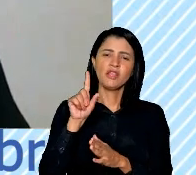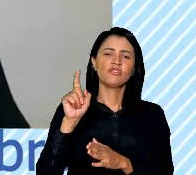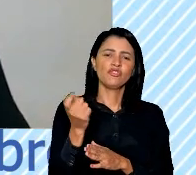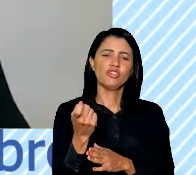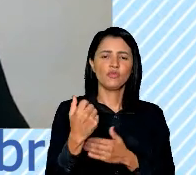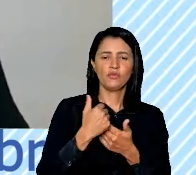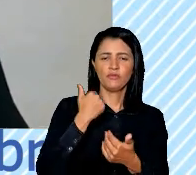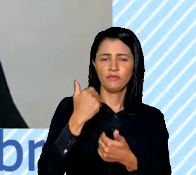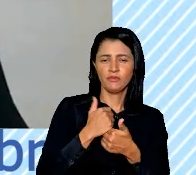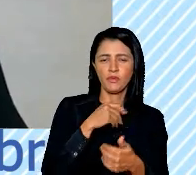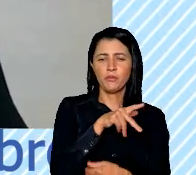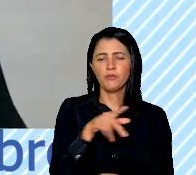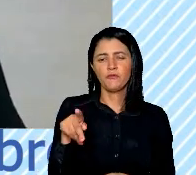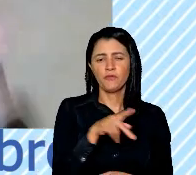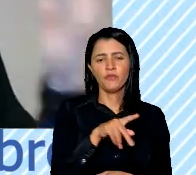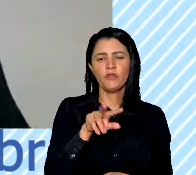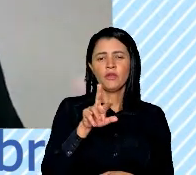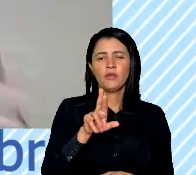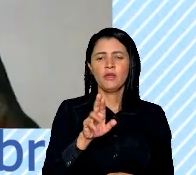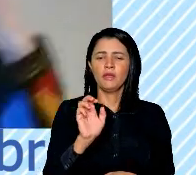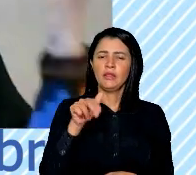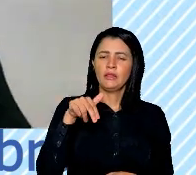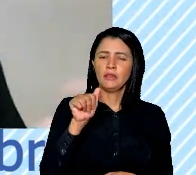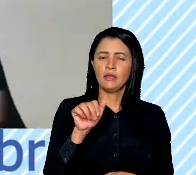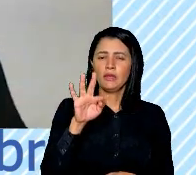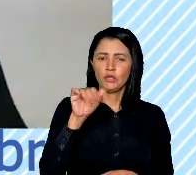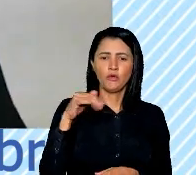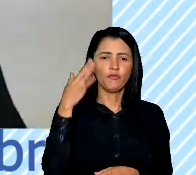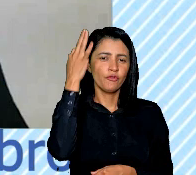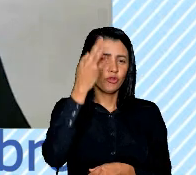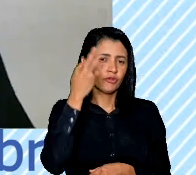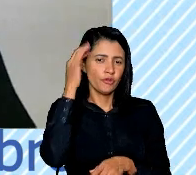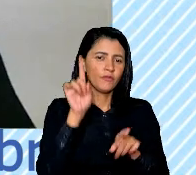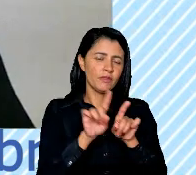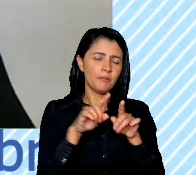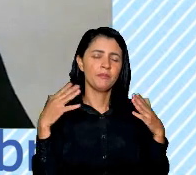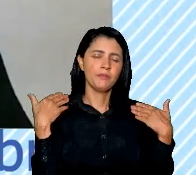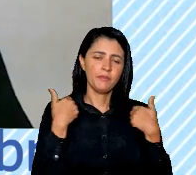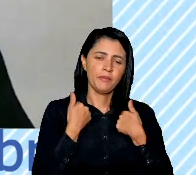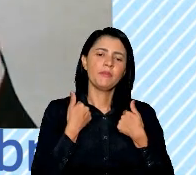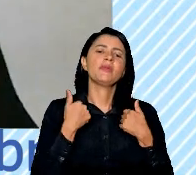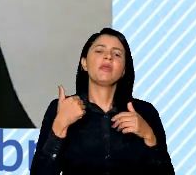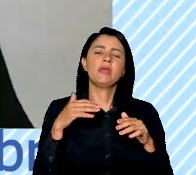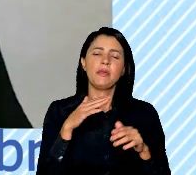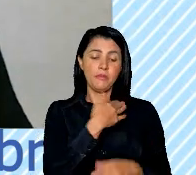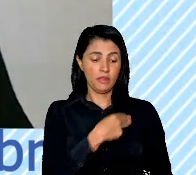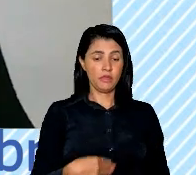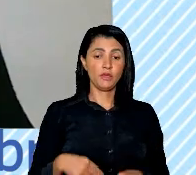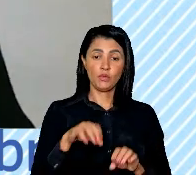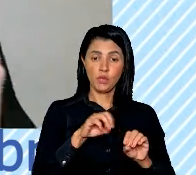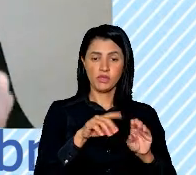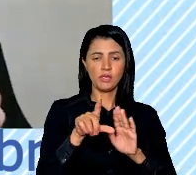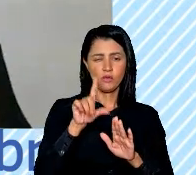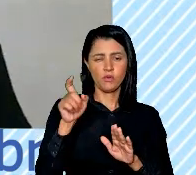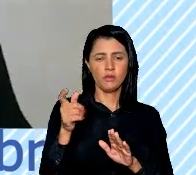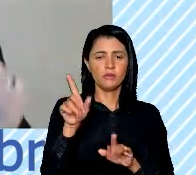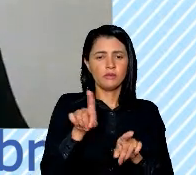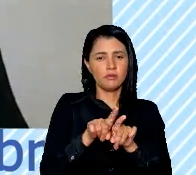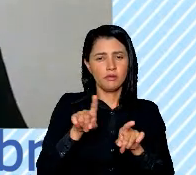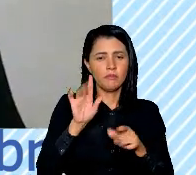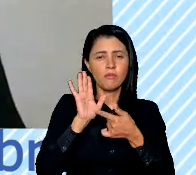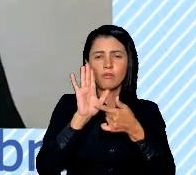o professor Renato Janine Ribeiro, filósofo, foi ministro da Educação, e ele traz uma reflexão interessante